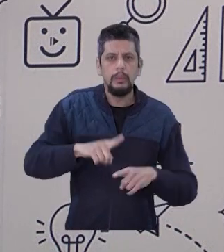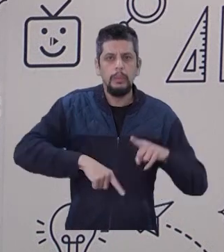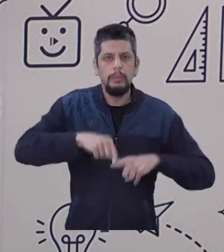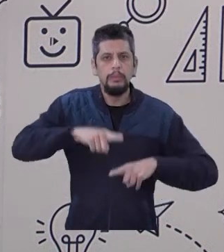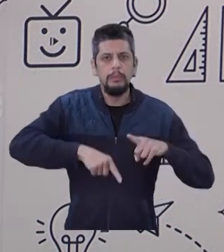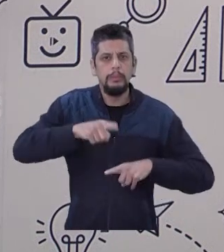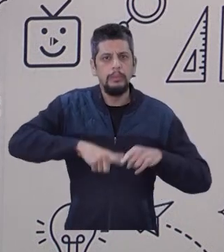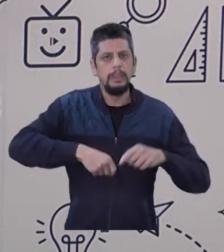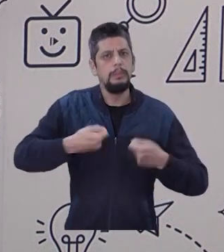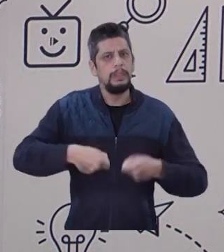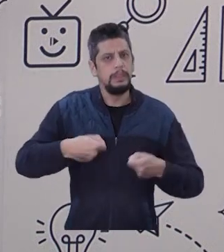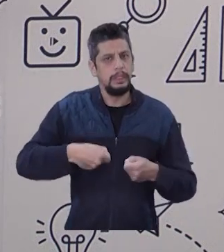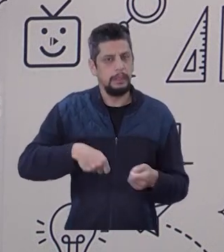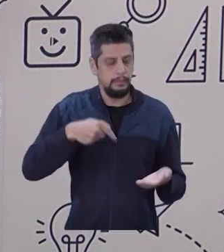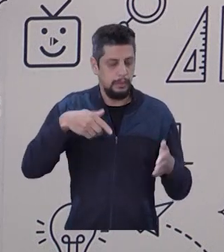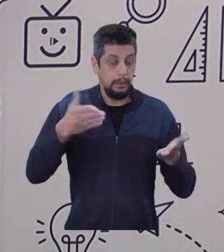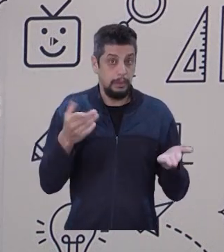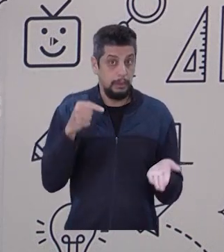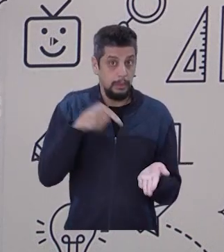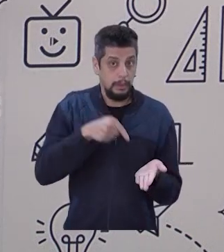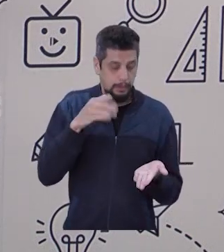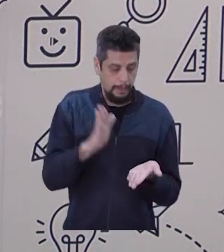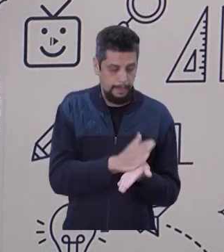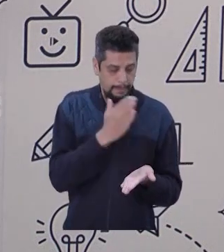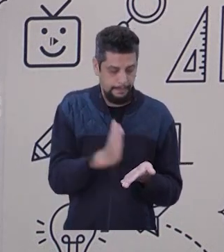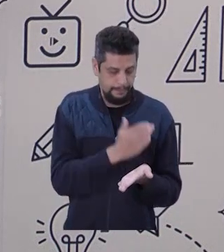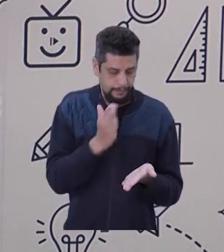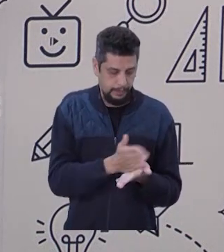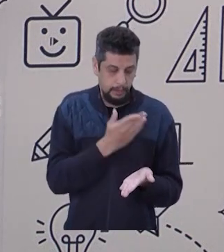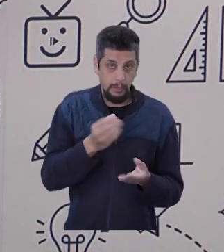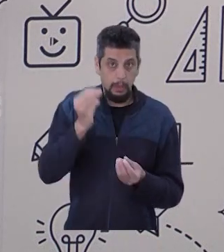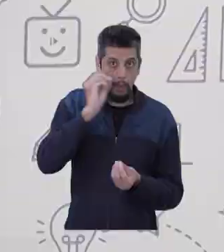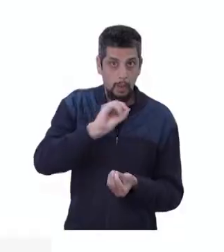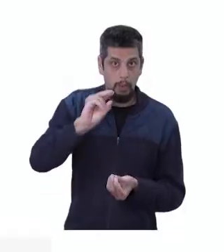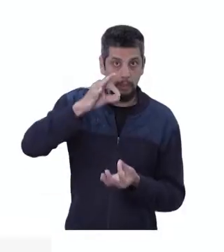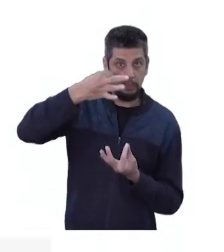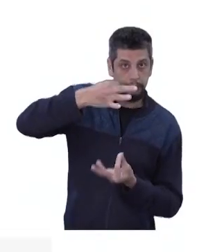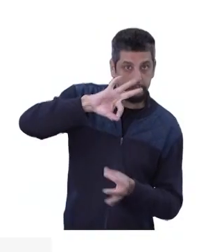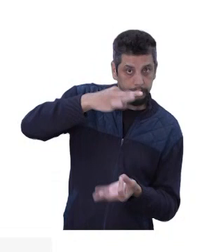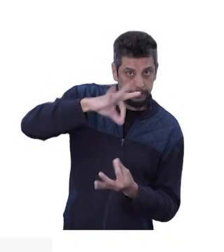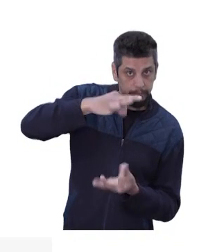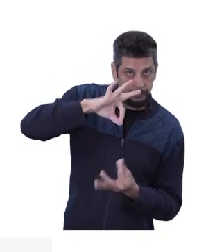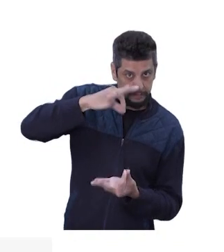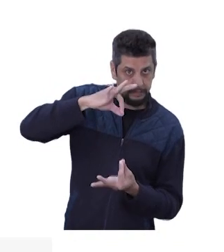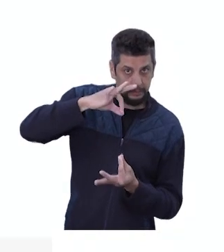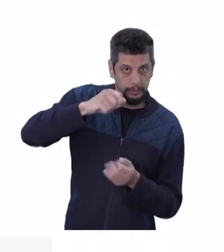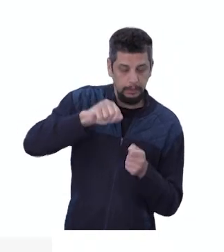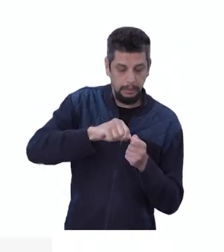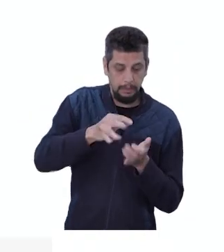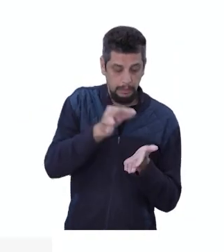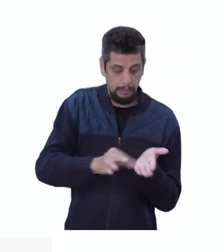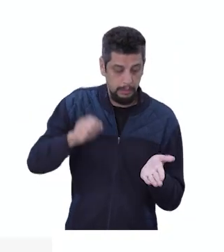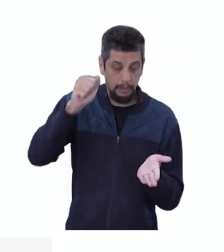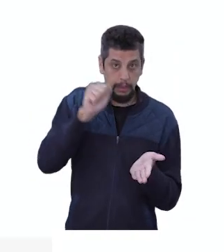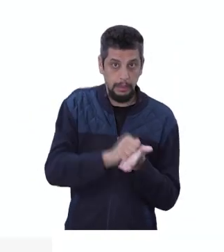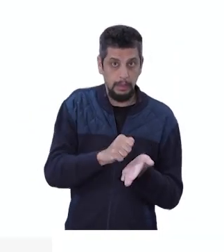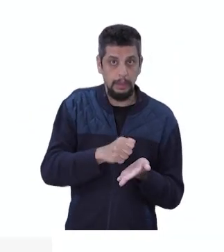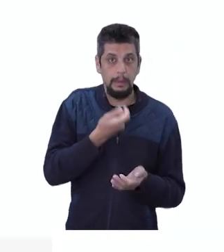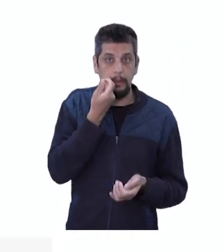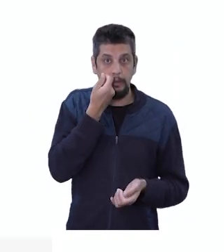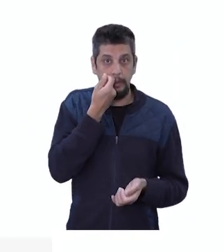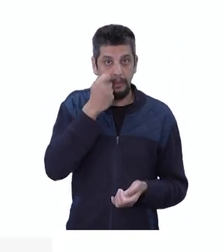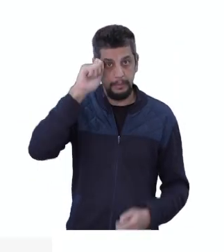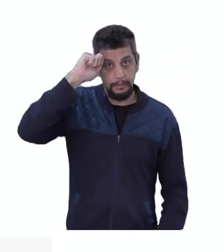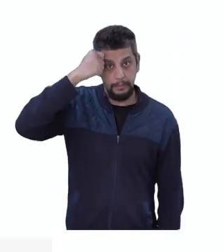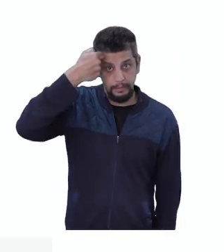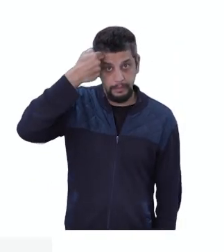materiais que a gente vai precisar hoje, então? Caderno ou folha para registro? Pode clicar lá, professora Anitta. Né?